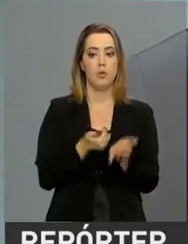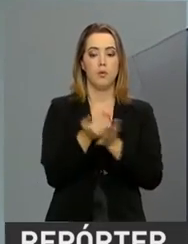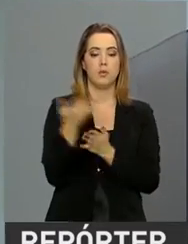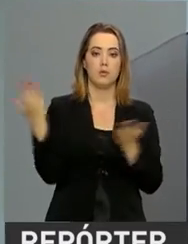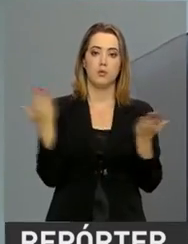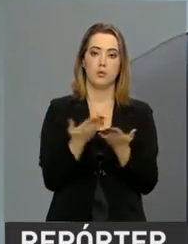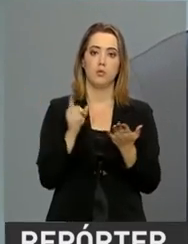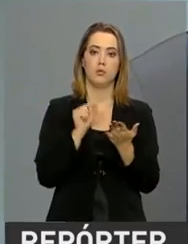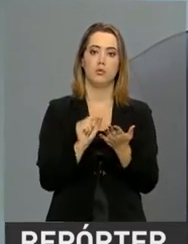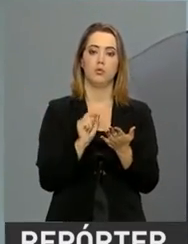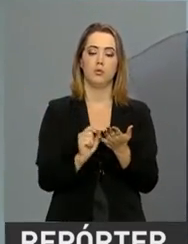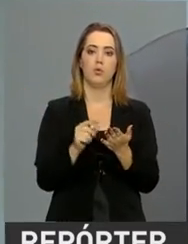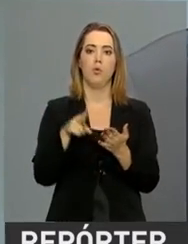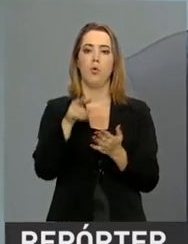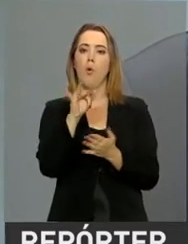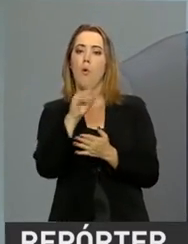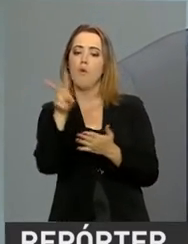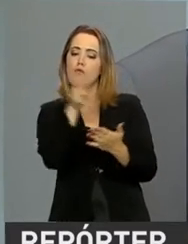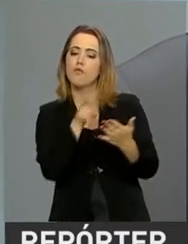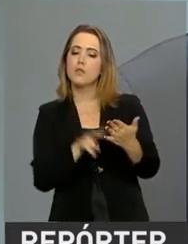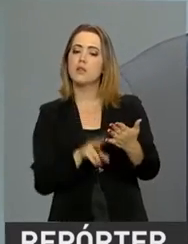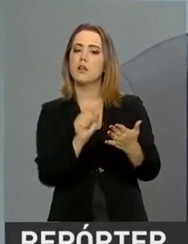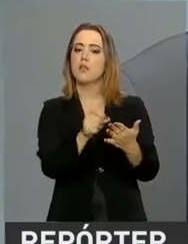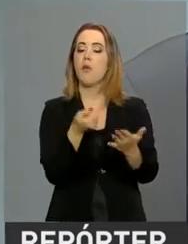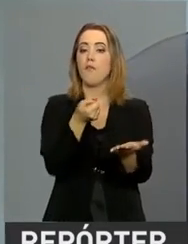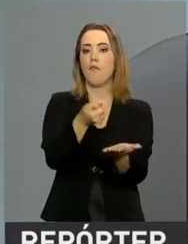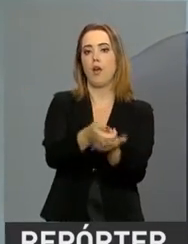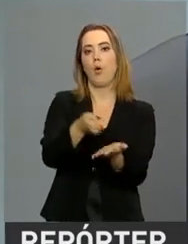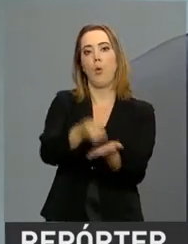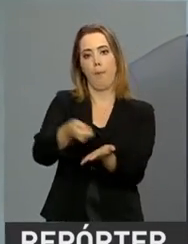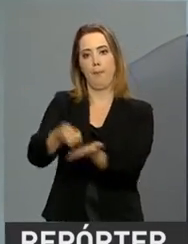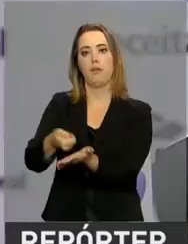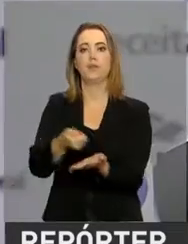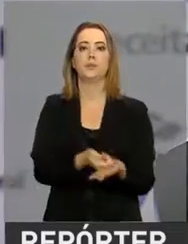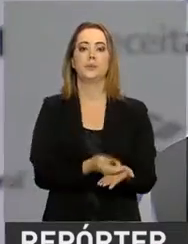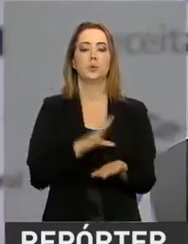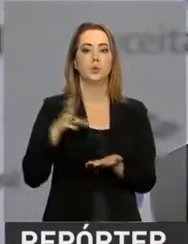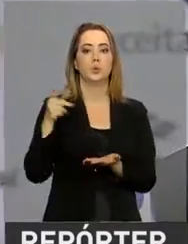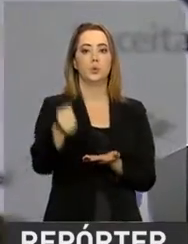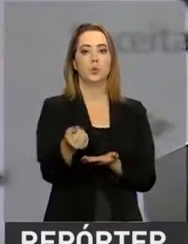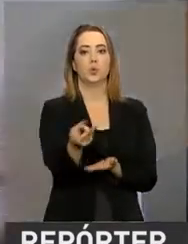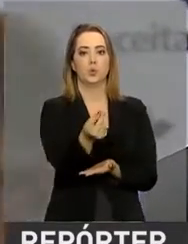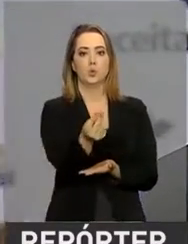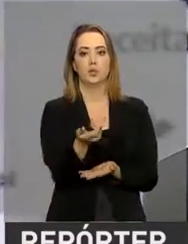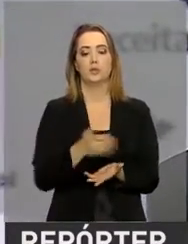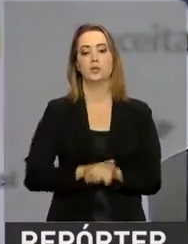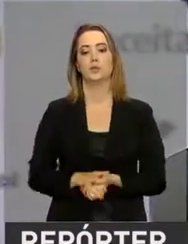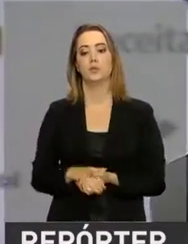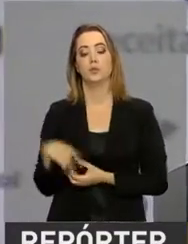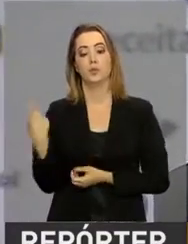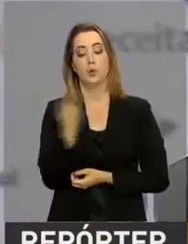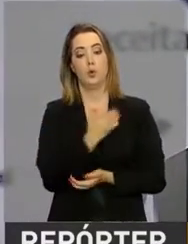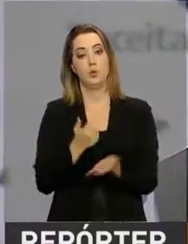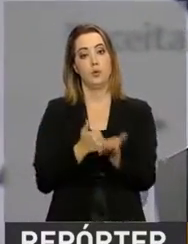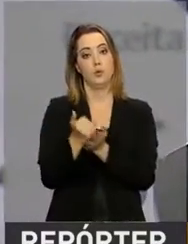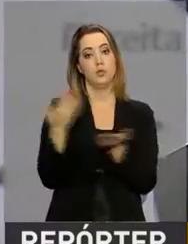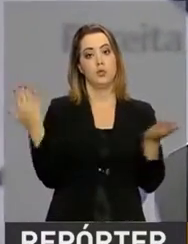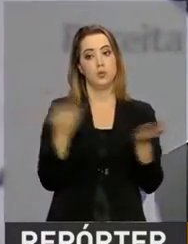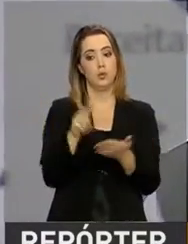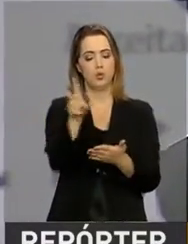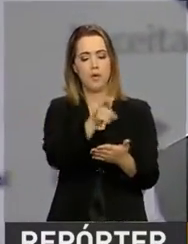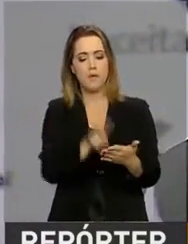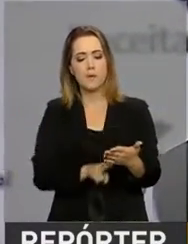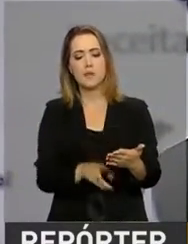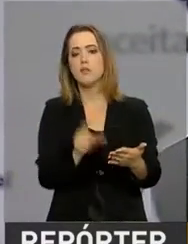os procedimentos fiscais e fazer a cobrança dos valores devidos. A partir de hoje, nós iniciamos um procedimento de